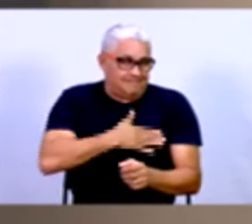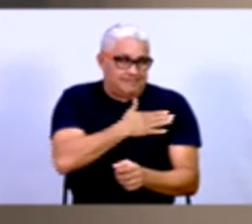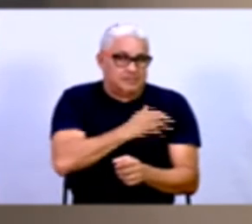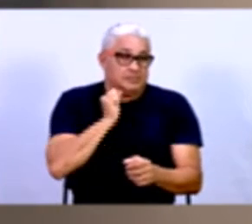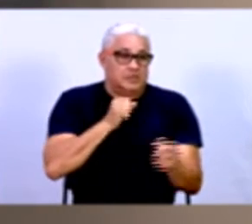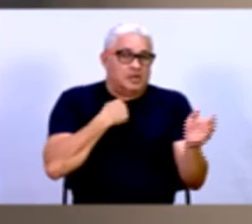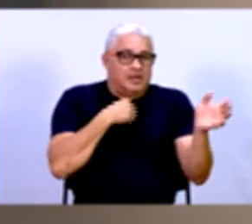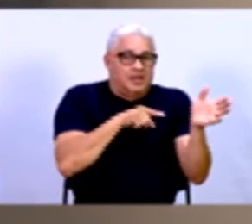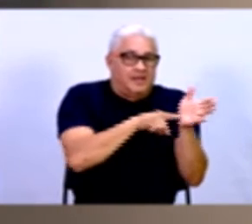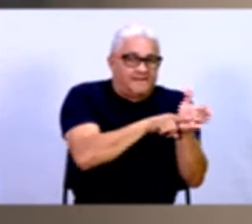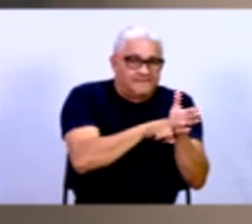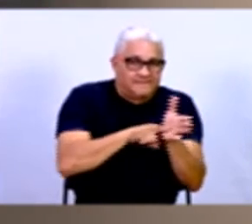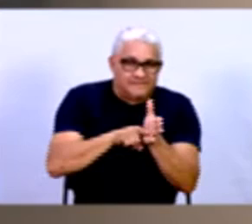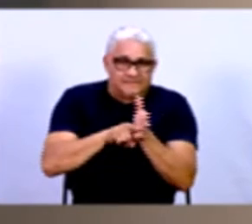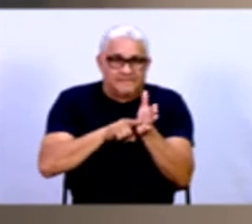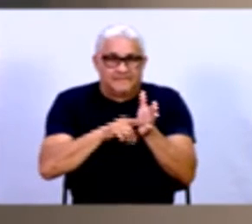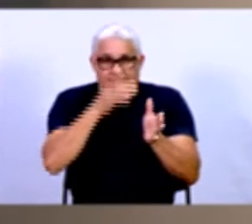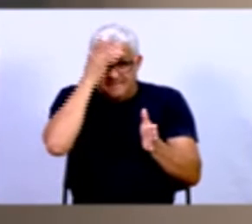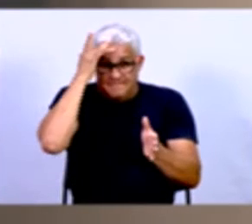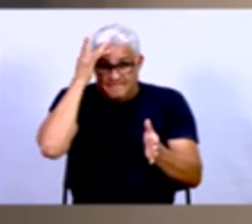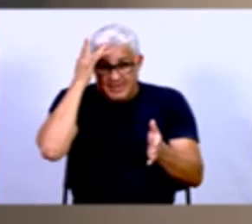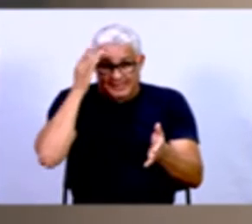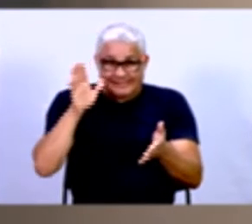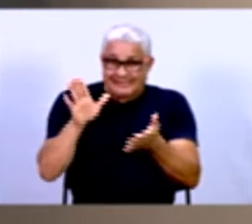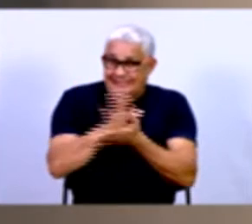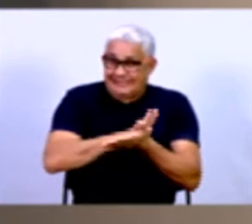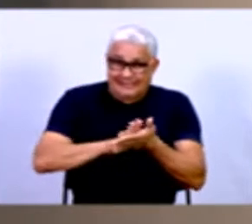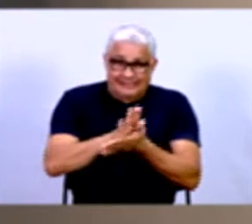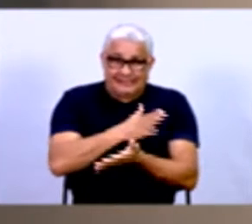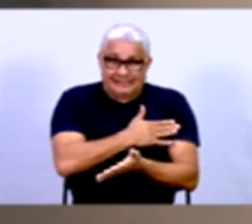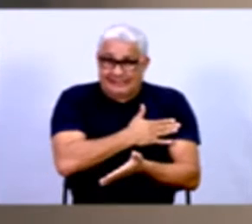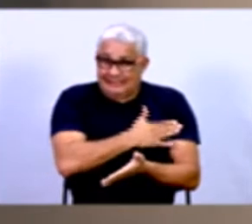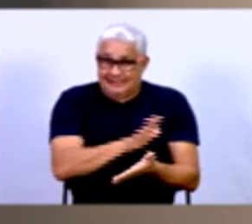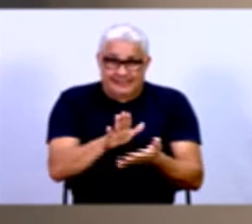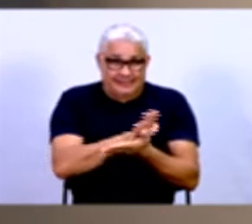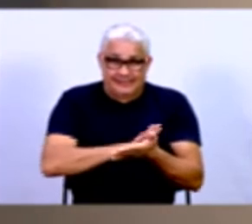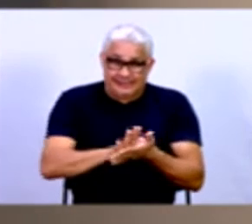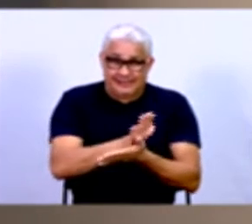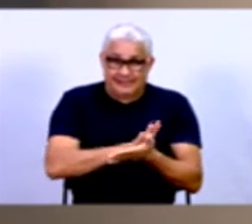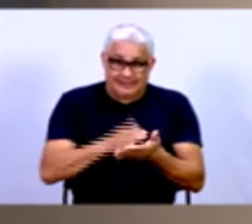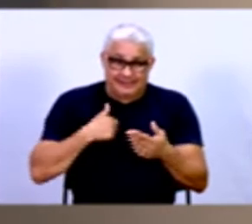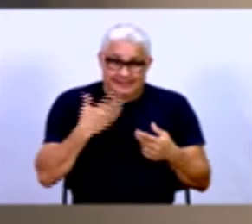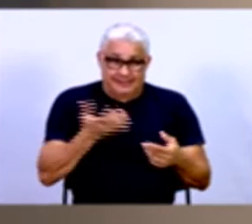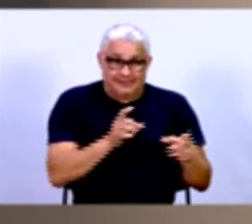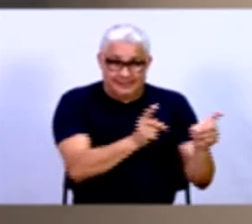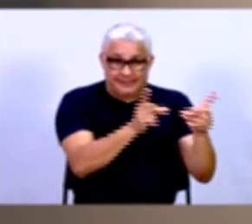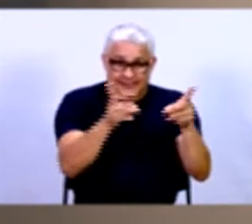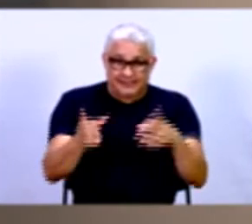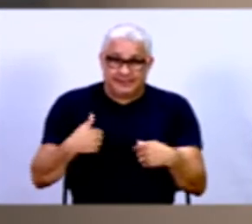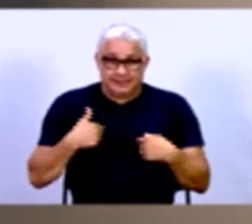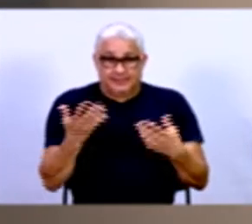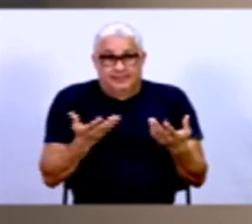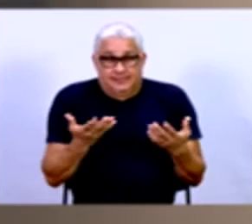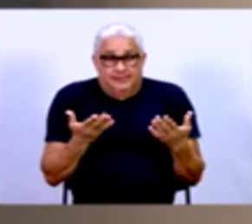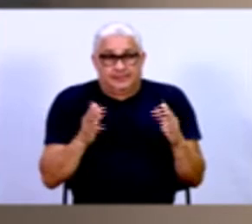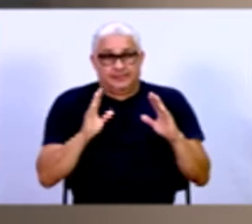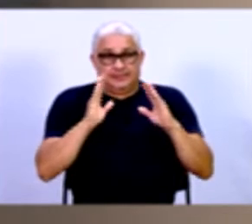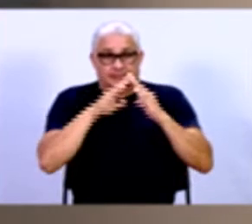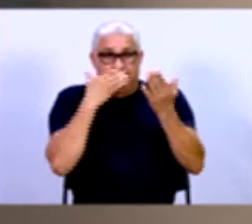ninguém gostar de nada do que eu estou querendo vender? Né? Foi o exemplo que a gente deu aula passada. Não adianta eu querer colocar uma